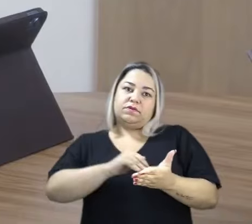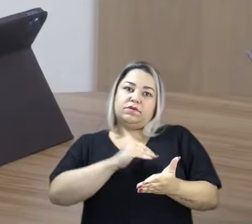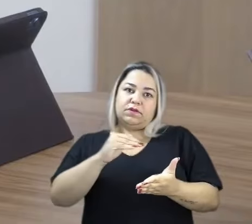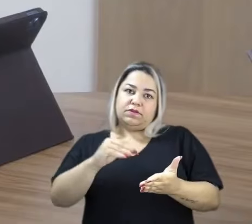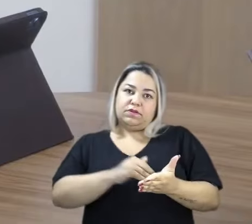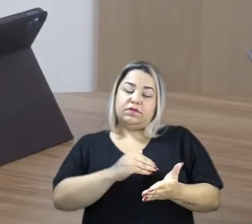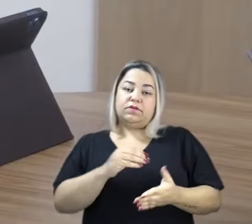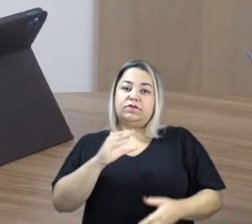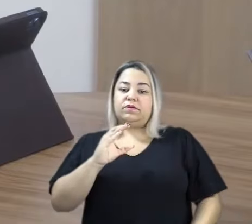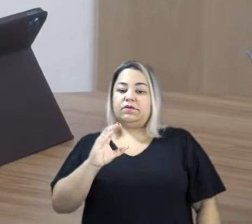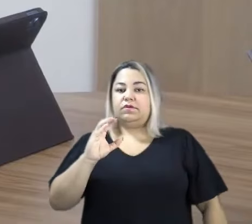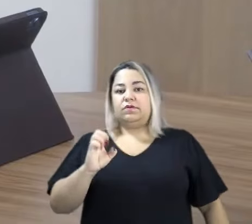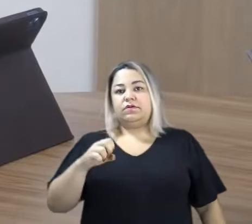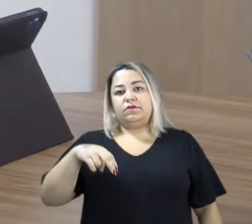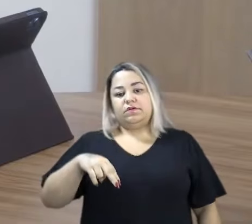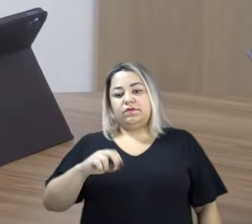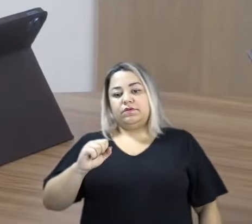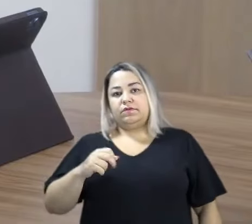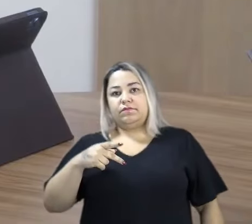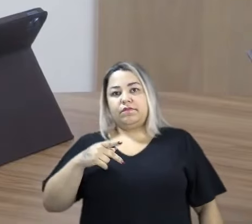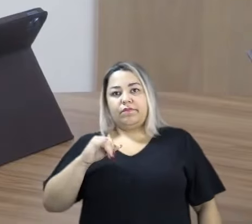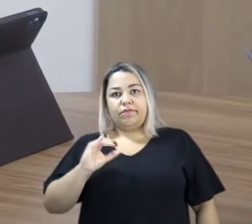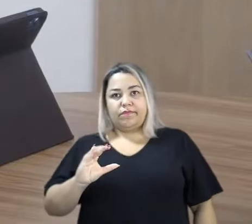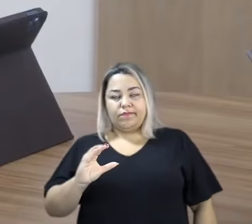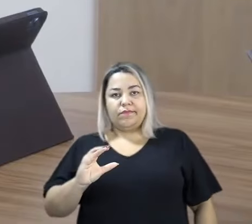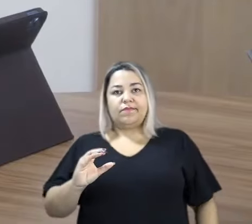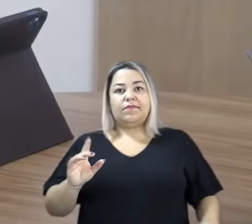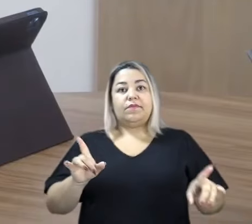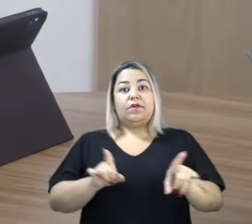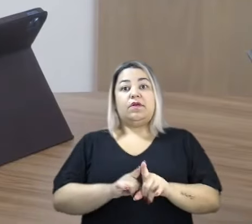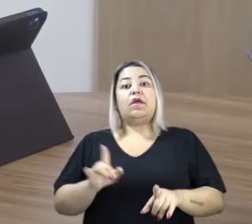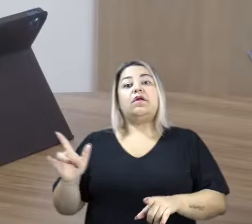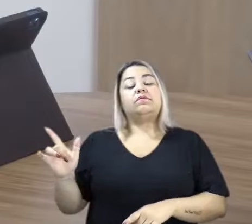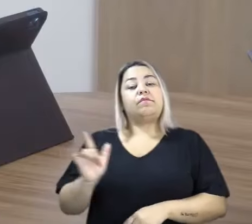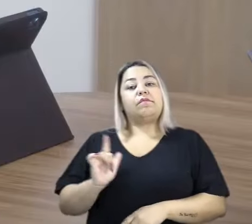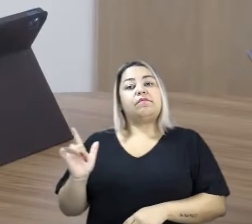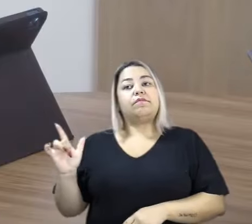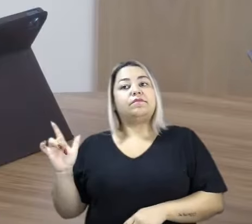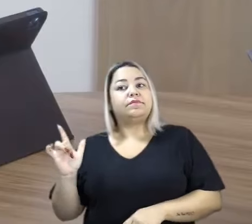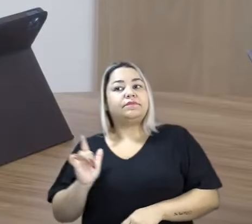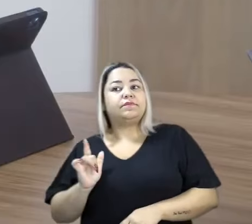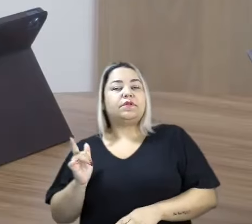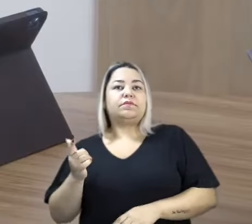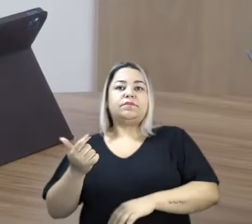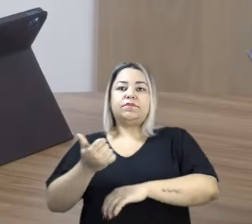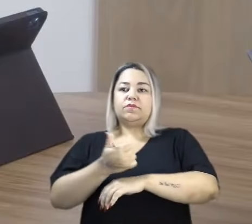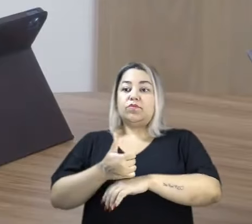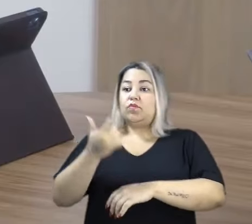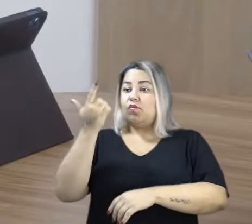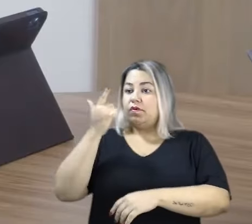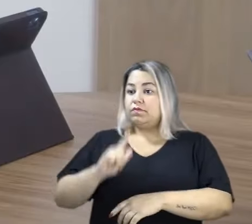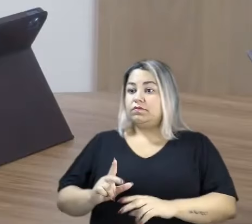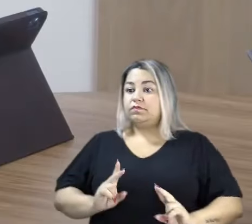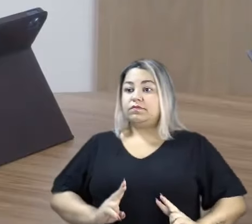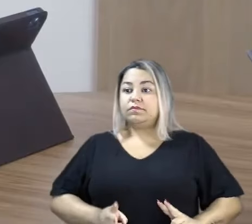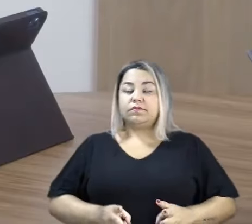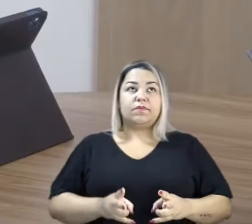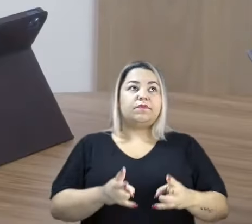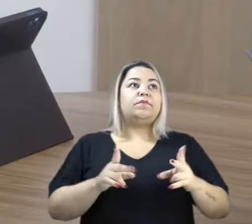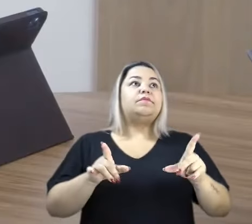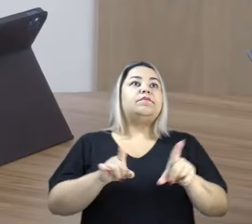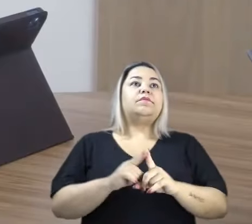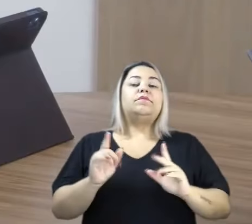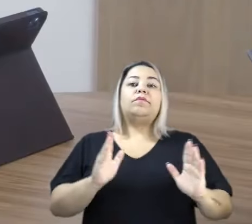da Senapi, né, do sistema, ela tem furado essa bolha e tem conseguido manter um